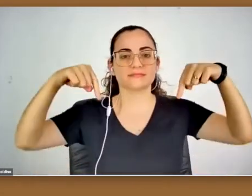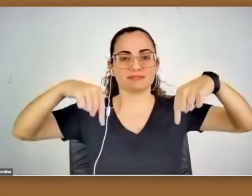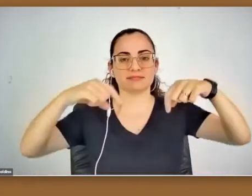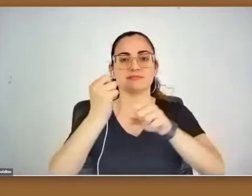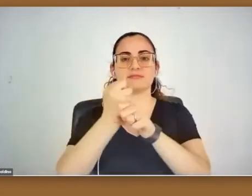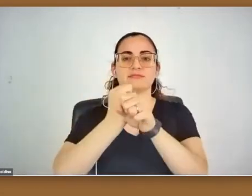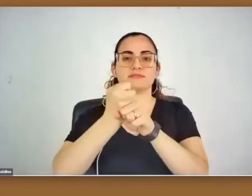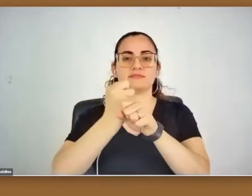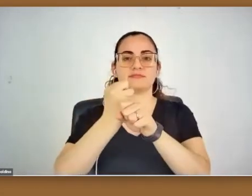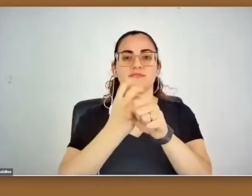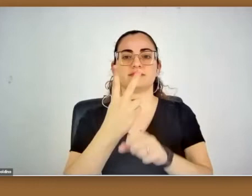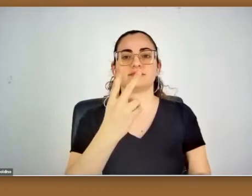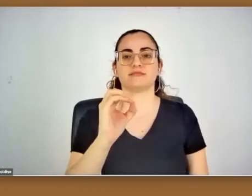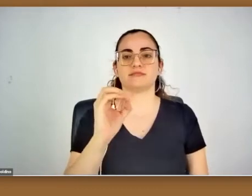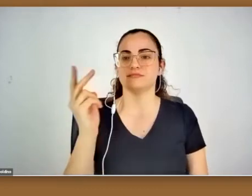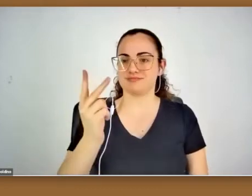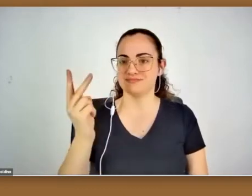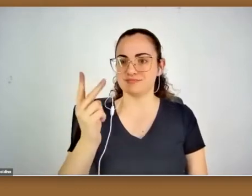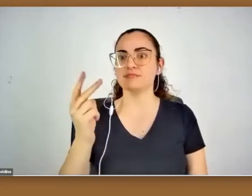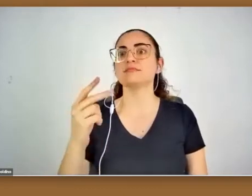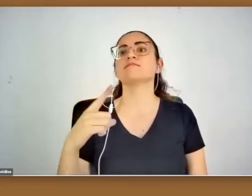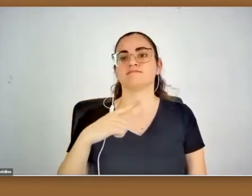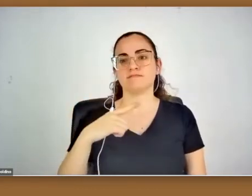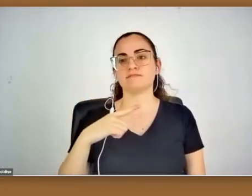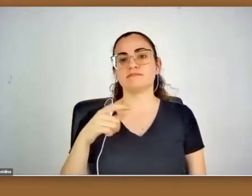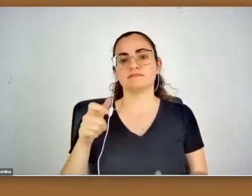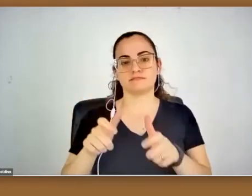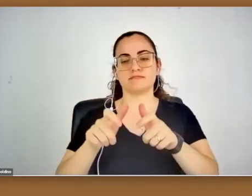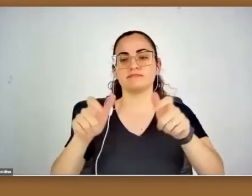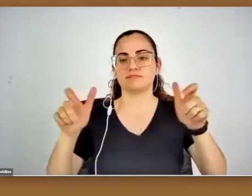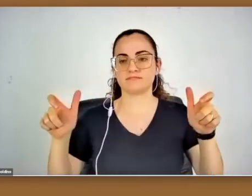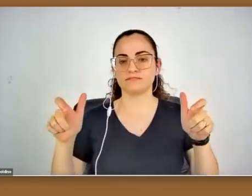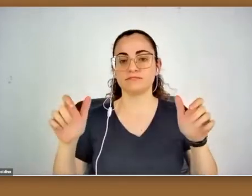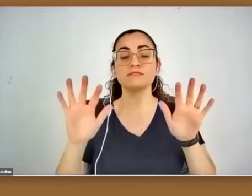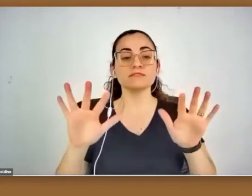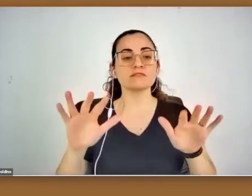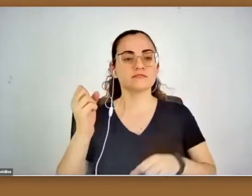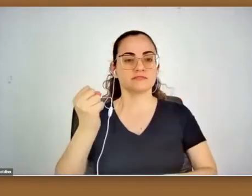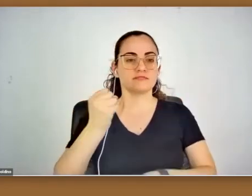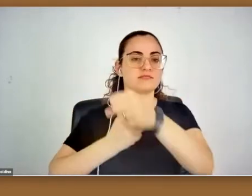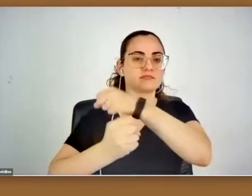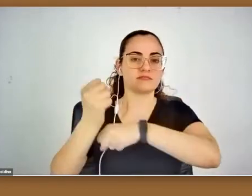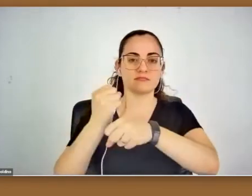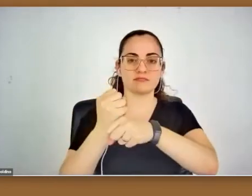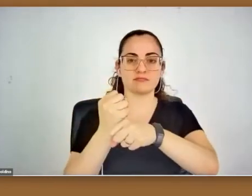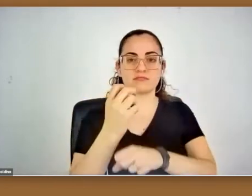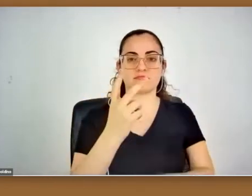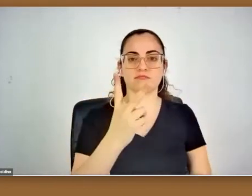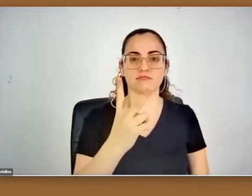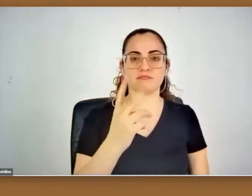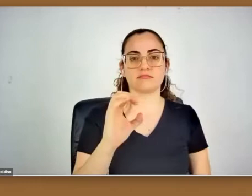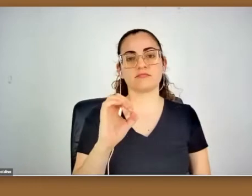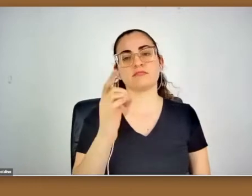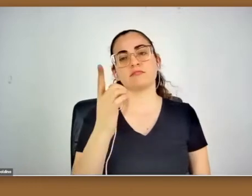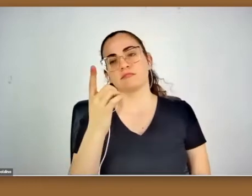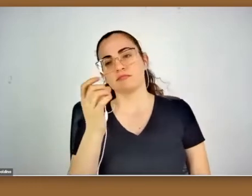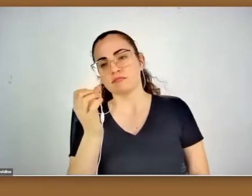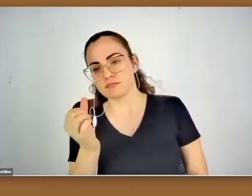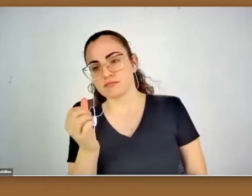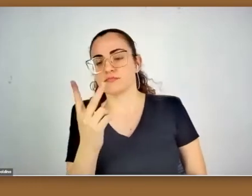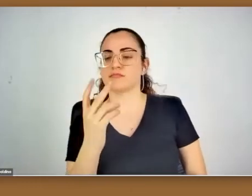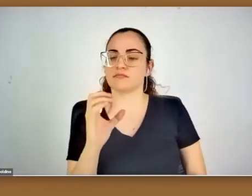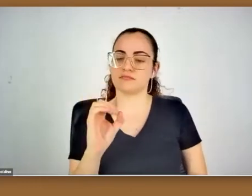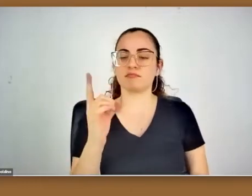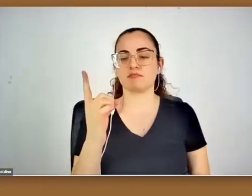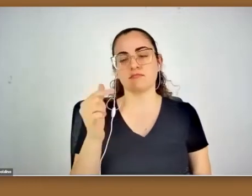aumento, tá expressivo. Em 2016, ele foi, né, 2016, 2017, que ele surgiu